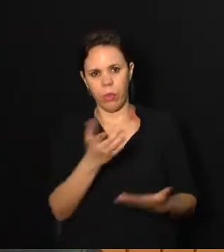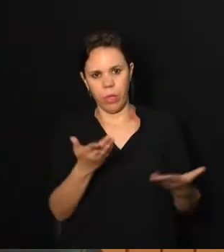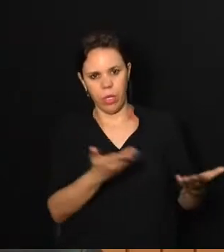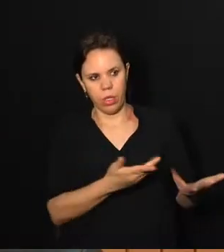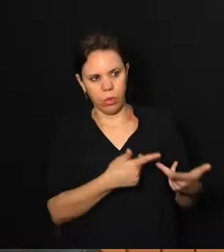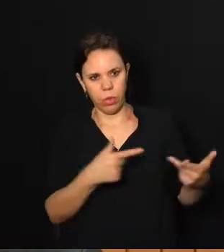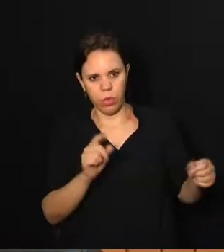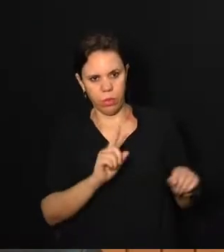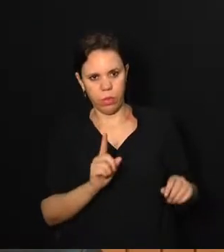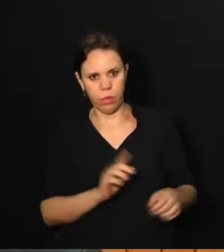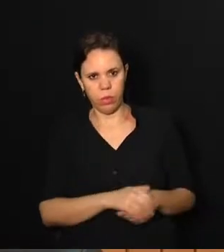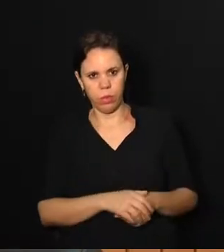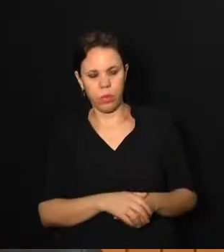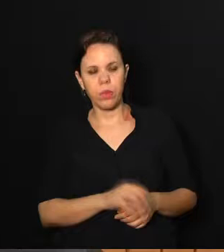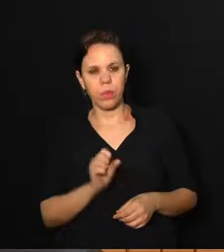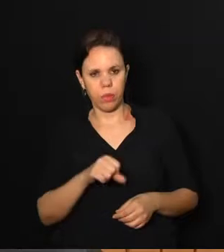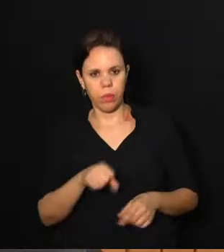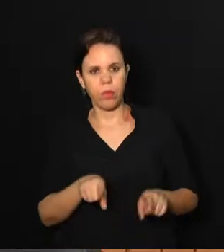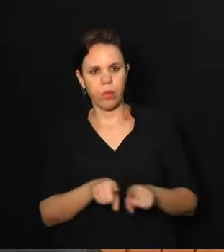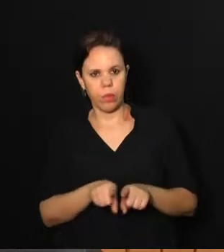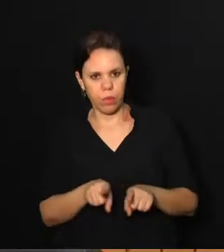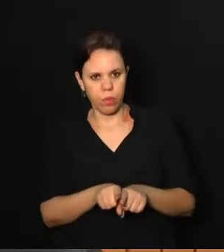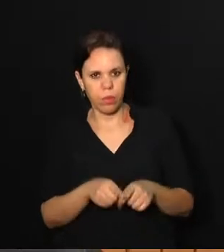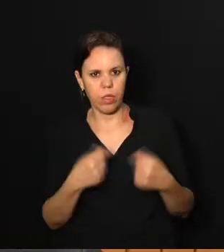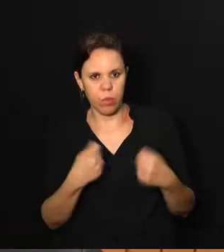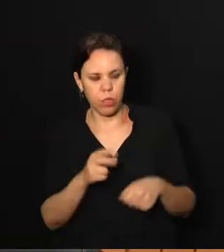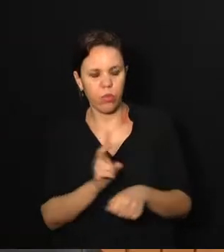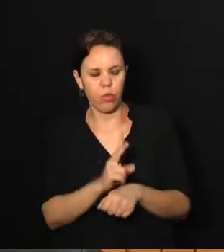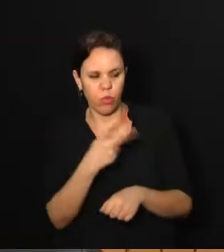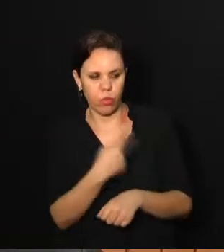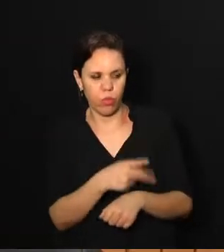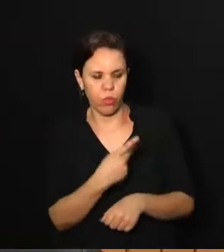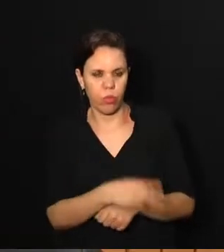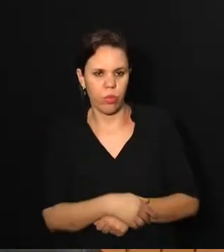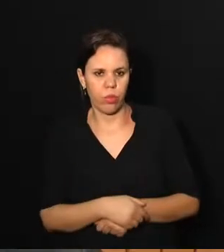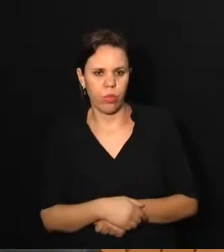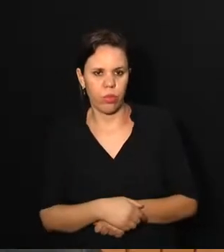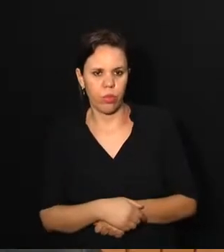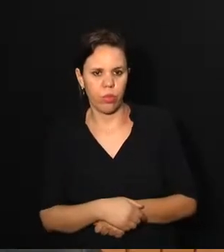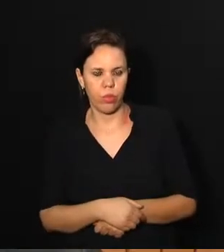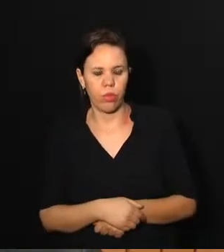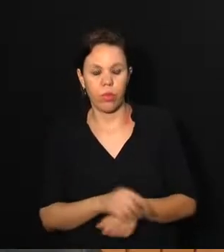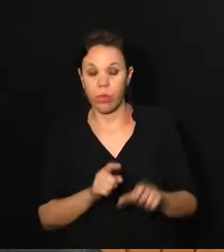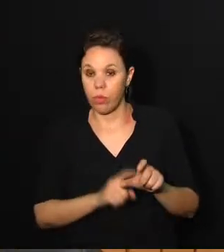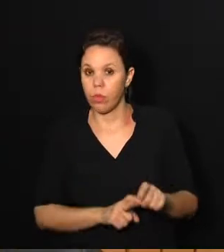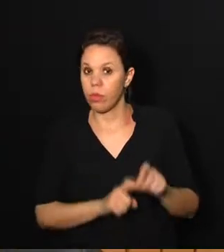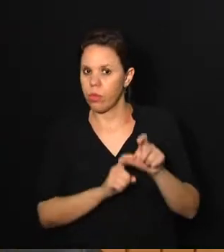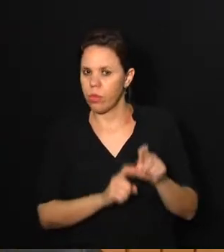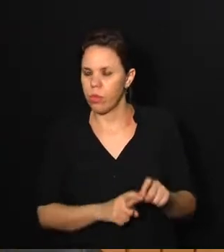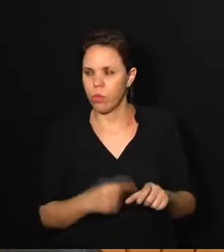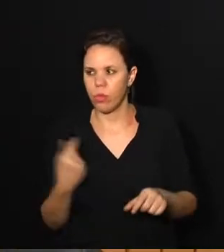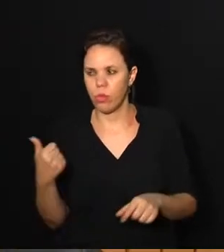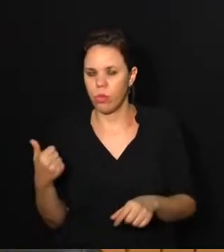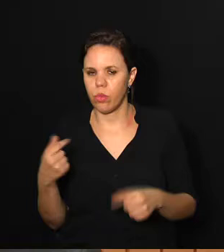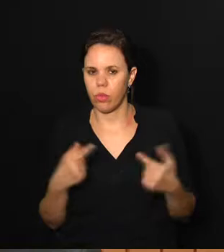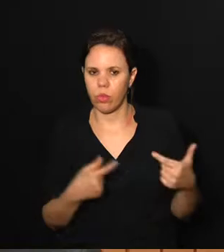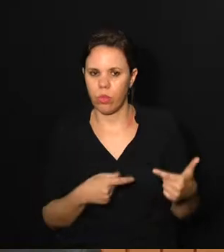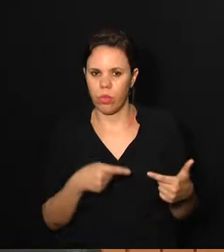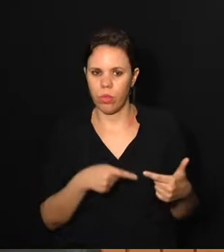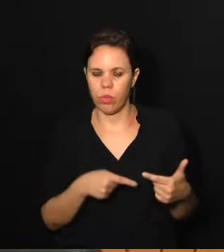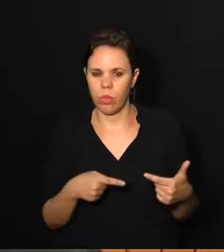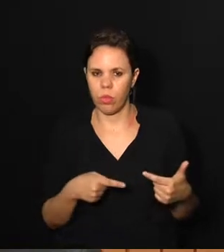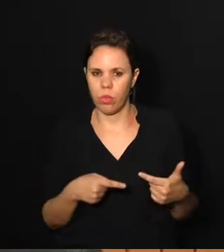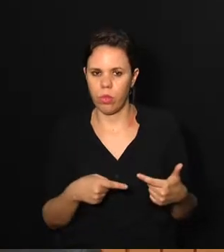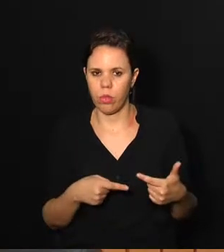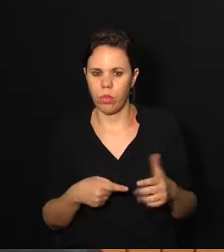algo. Ele vai receber algo também, porque ele precisa de um cuidado, né? Ele está num grau de dependência 1 ou 2, segundo a